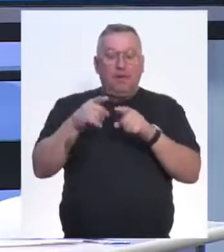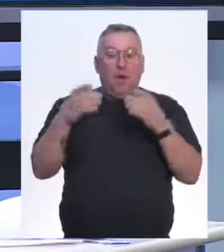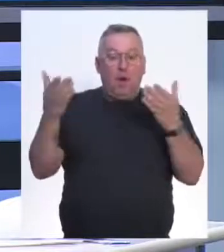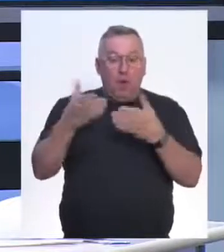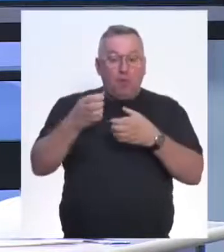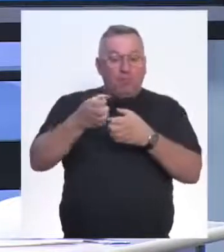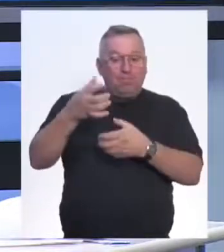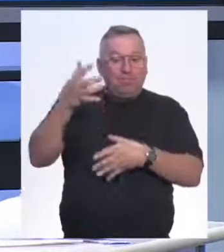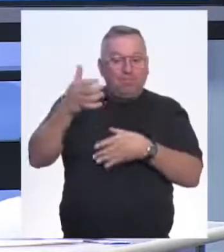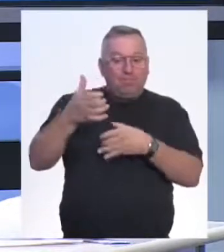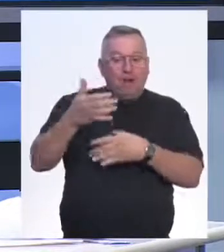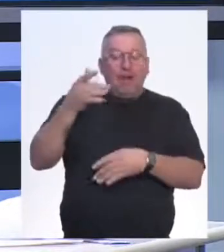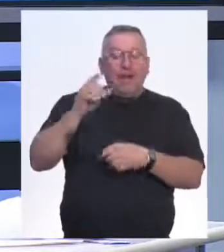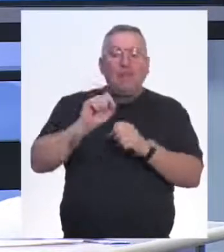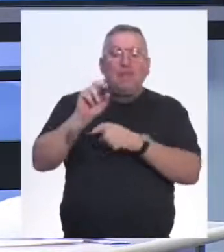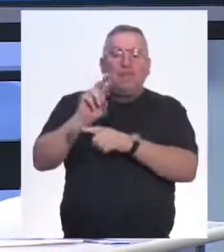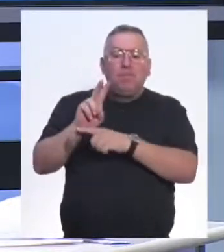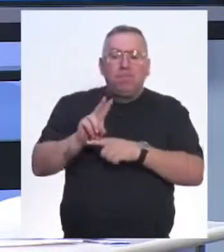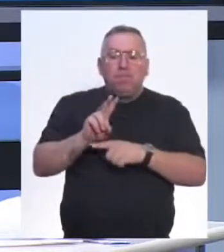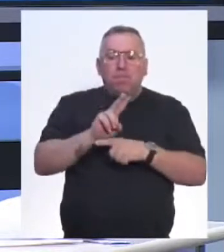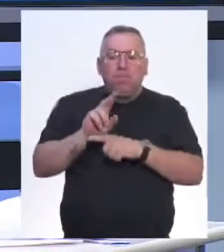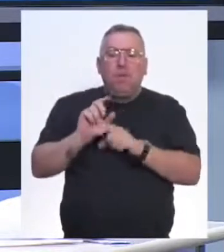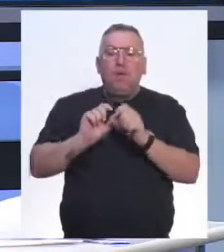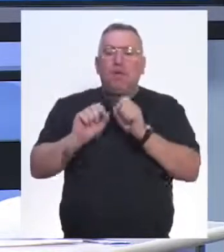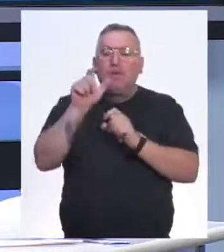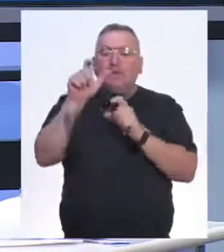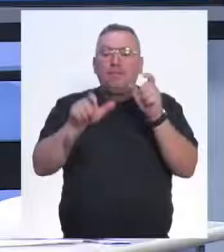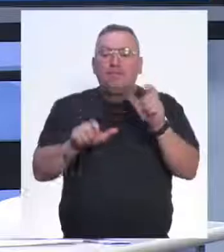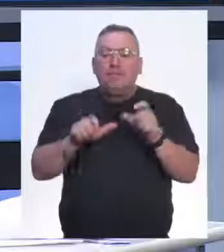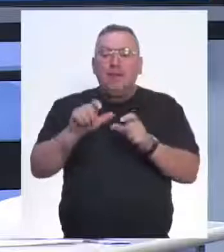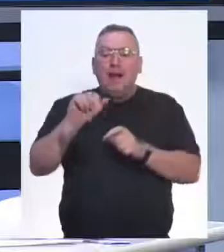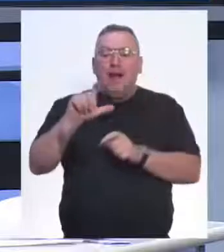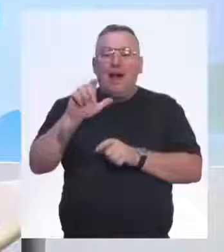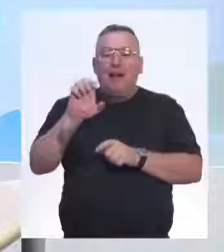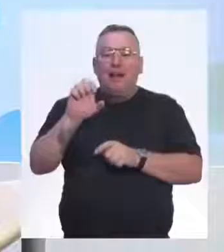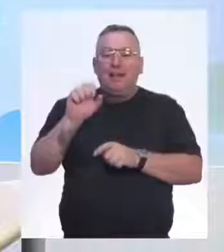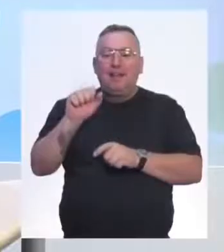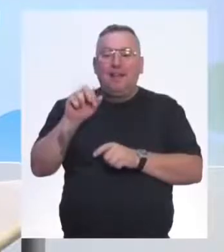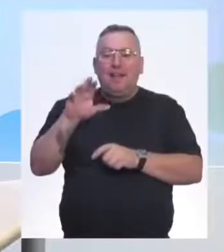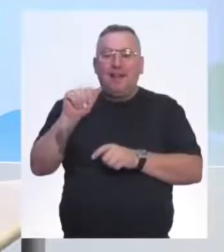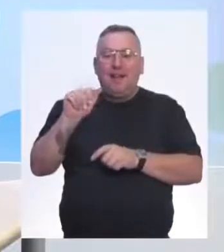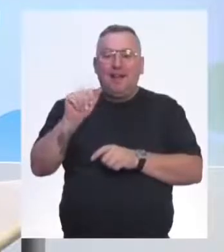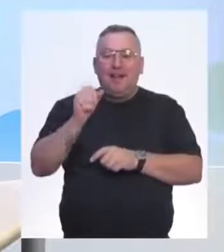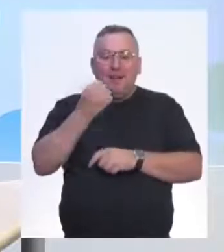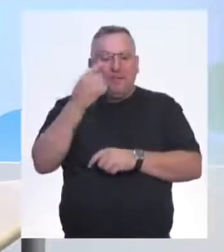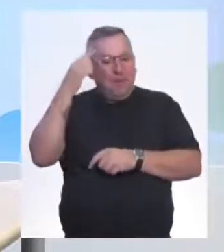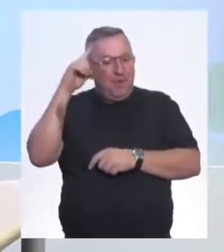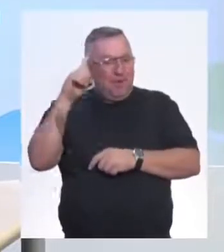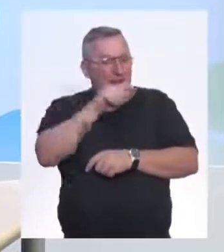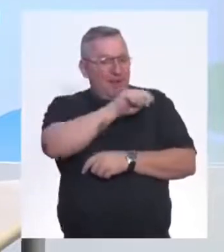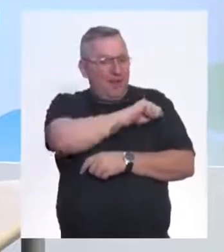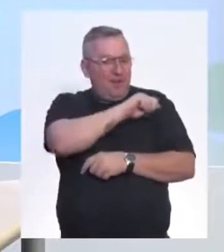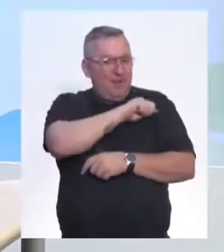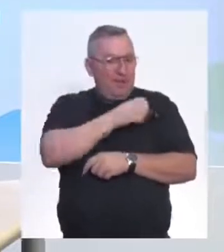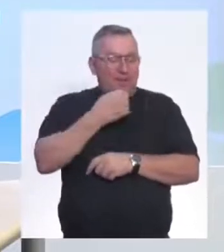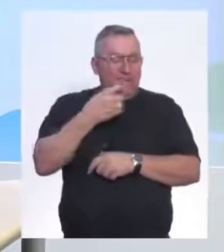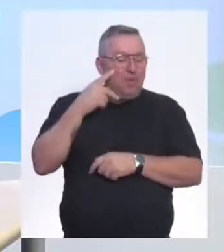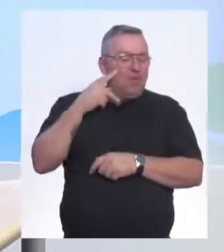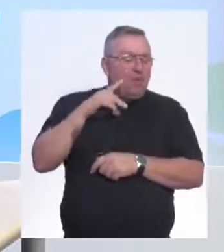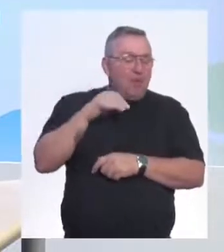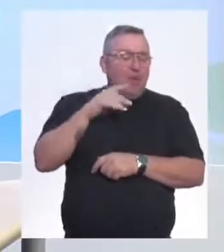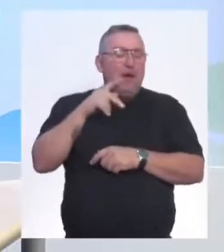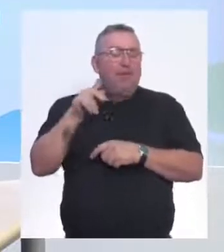no chat, né? Colocar o que vocês estão dizendo, comentando, vai ser a professora Alessandra. Bom dia, alunos, bom dia, pais,